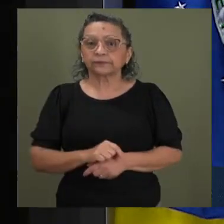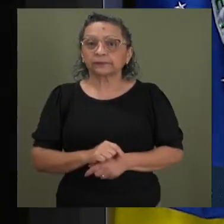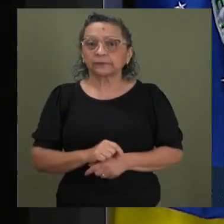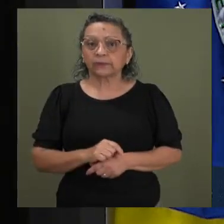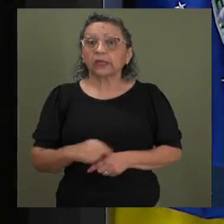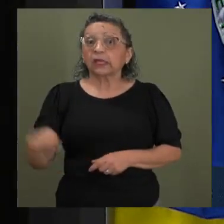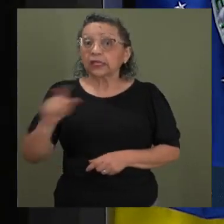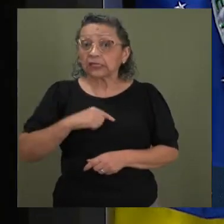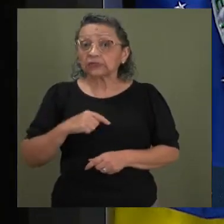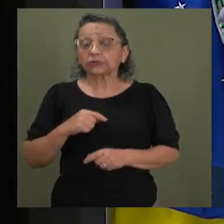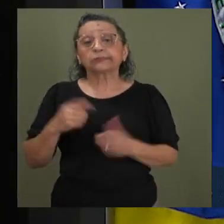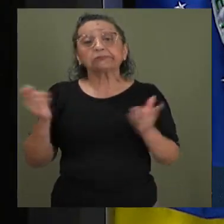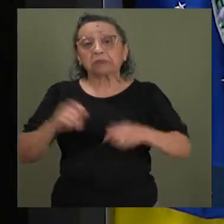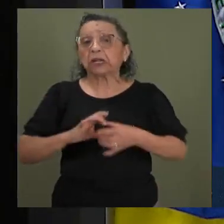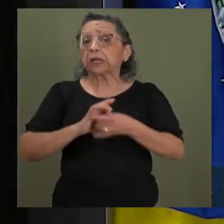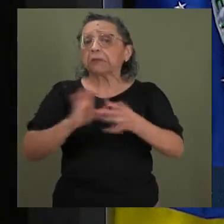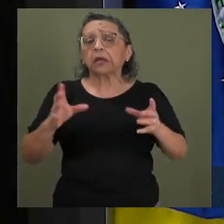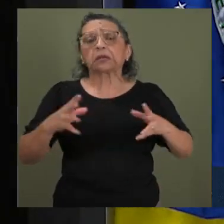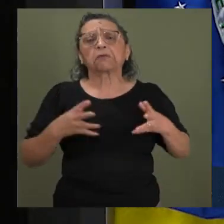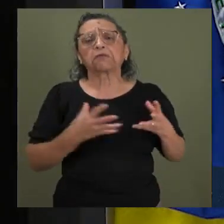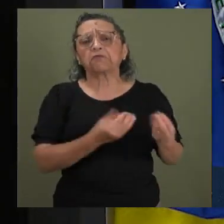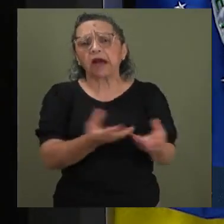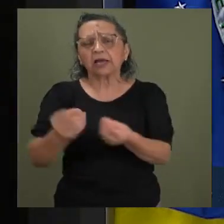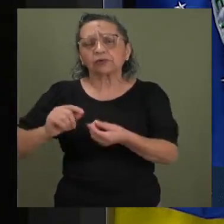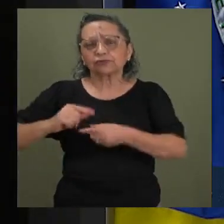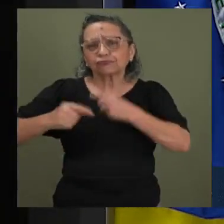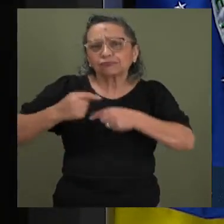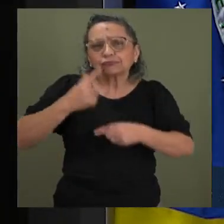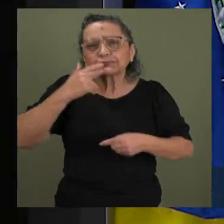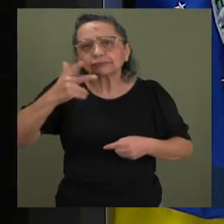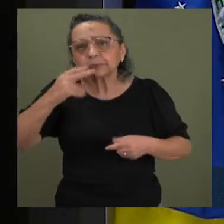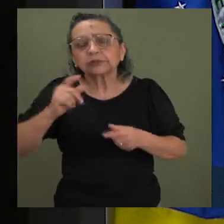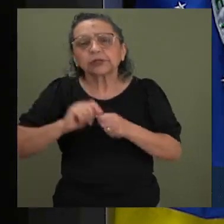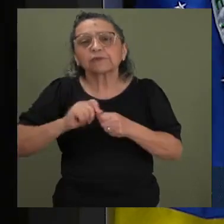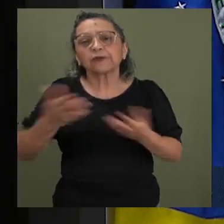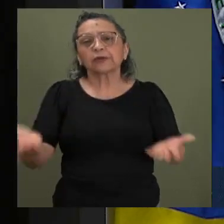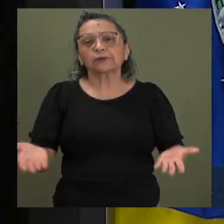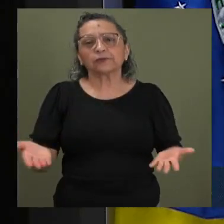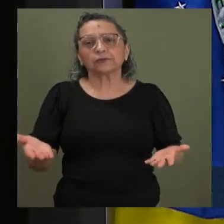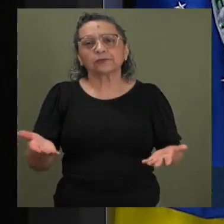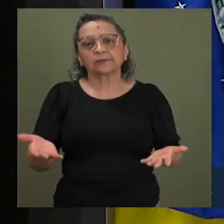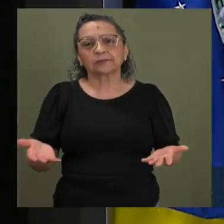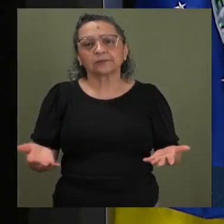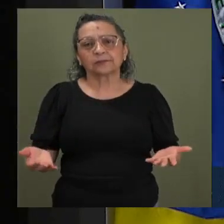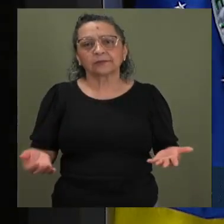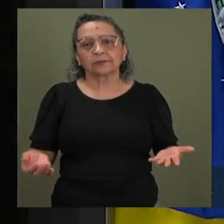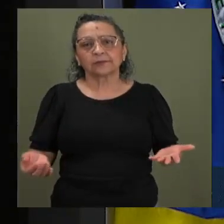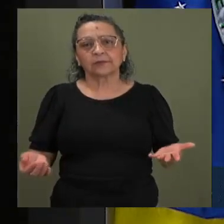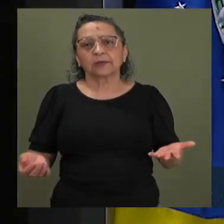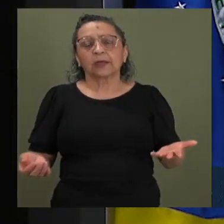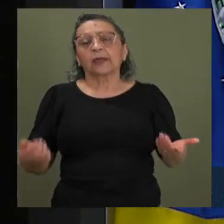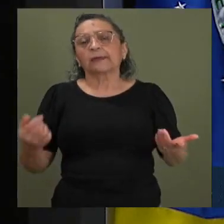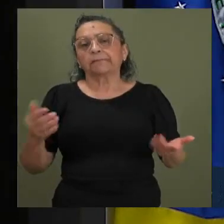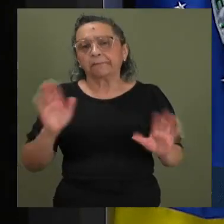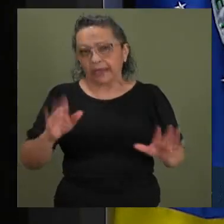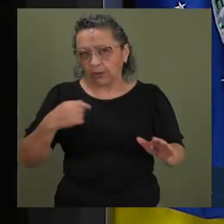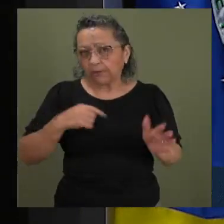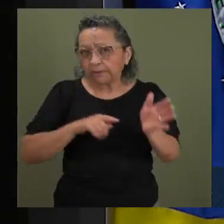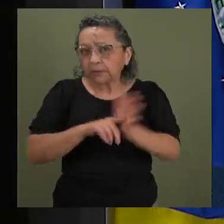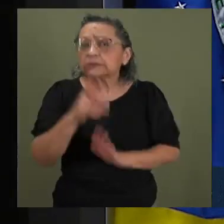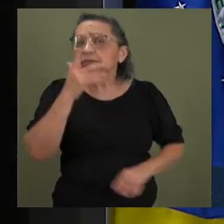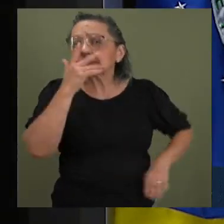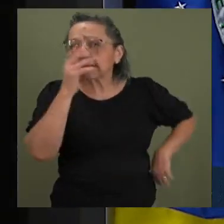que dezenas de papelotes de cigarros sejam produzidos, por exemplo. Eu pergunto, será